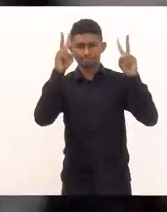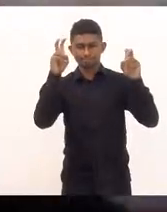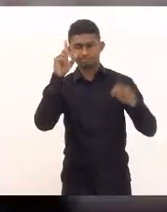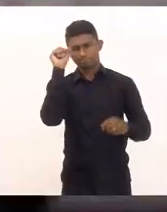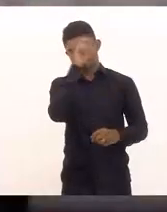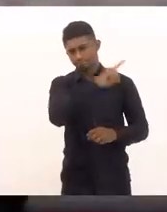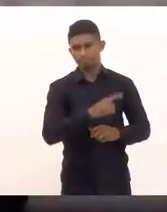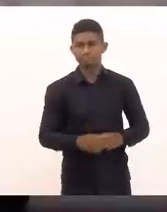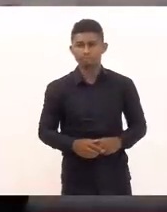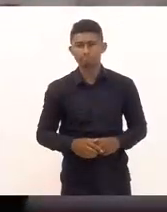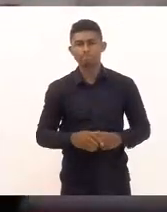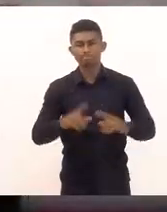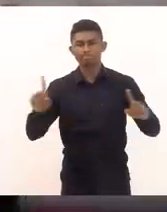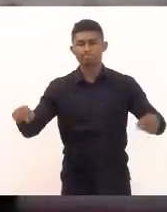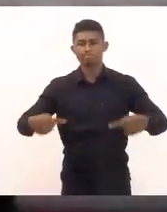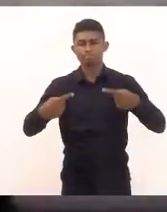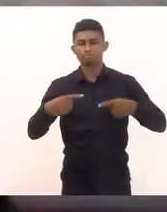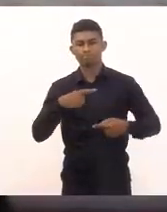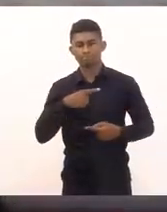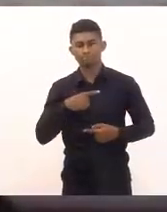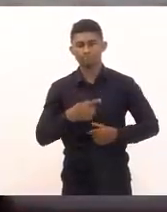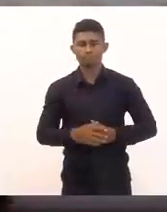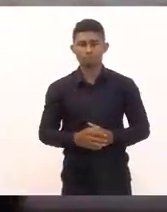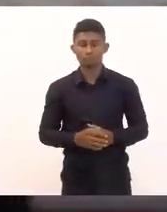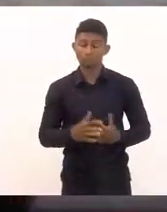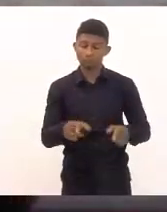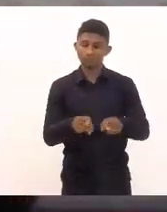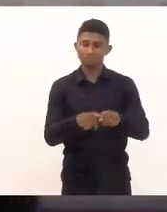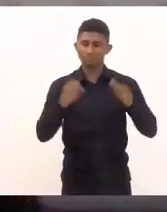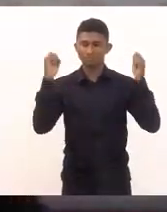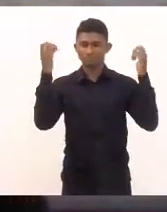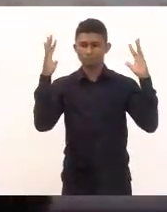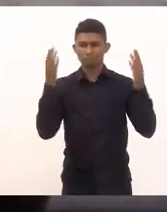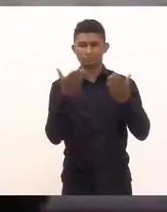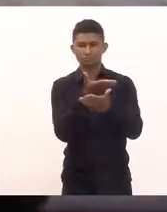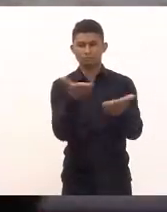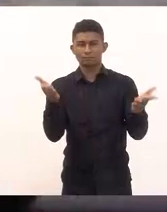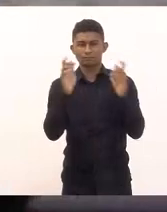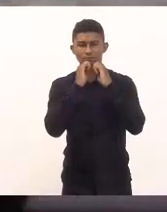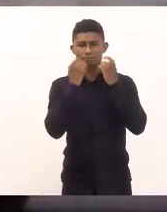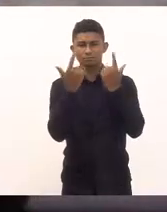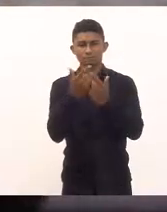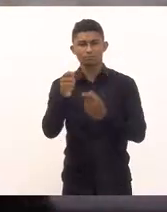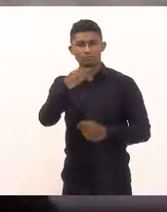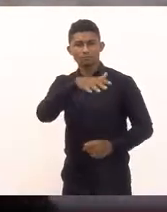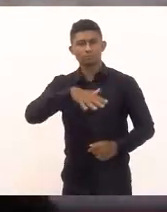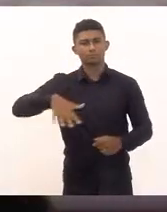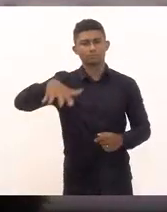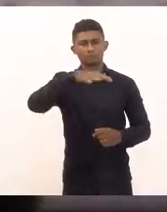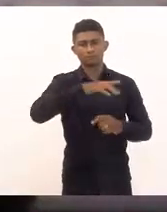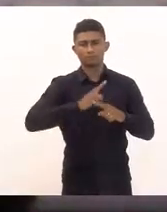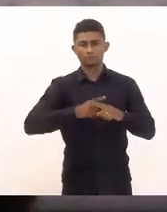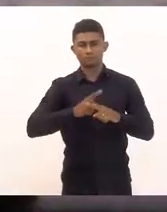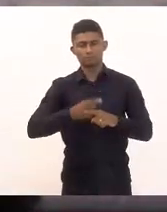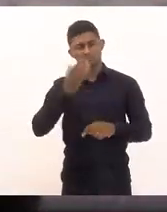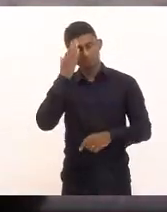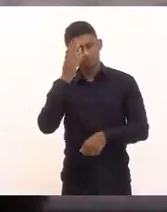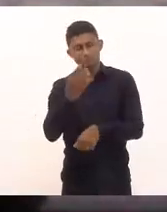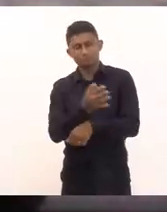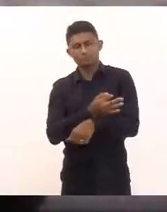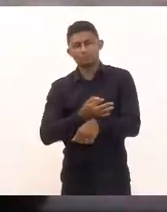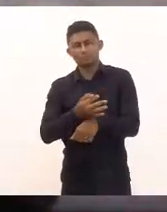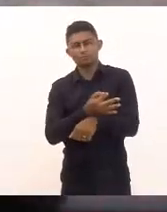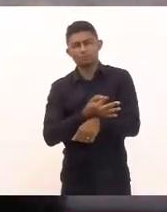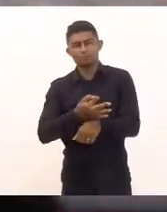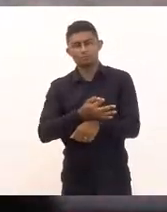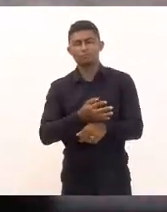difícil, tão desafiador como esse. Também parabenizar a Casa, porque em meio ao recesso parlamentar,